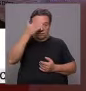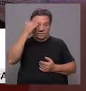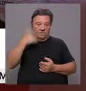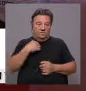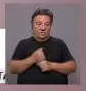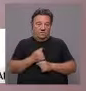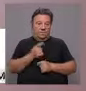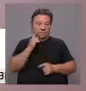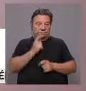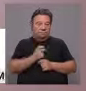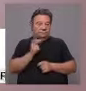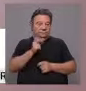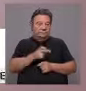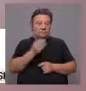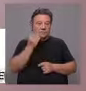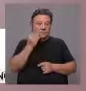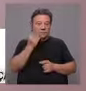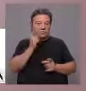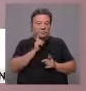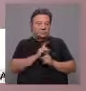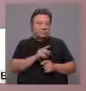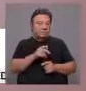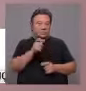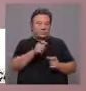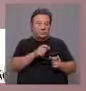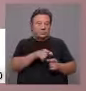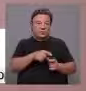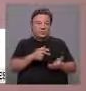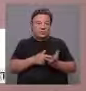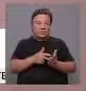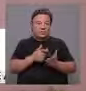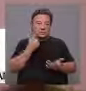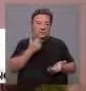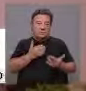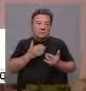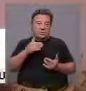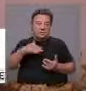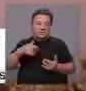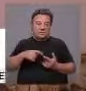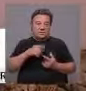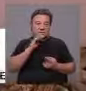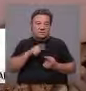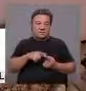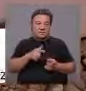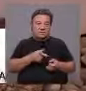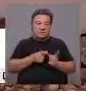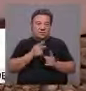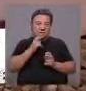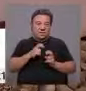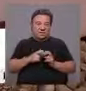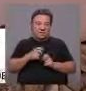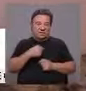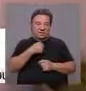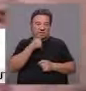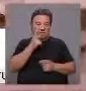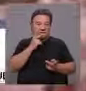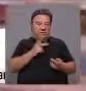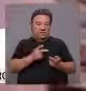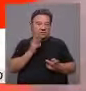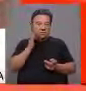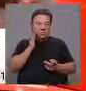uma monitorização do estado destas populações com uma técnica de amostragem científica que se chama pesca elétrica. Vamos avaliando o